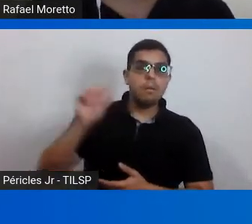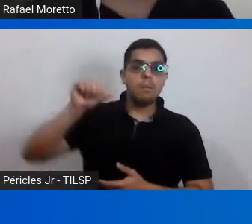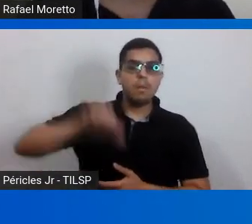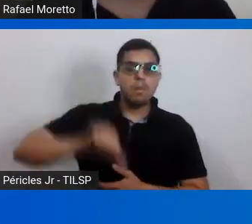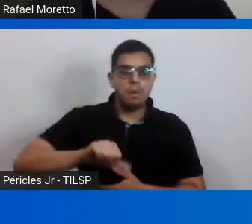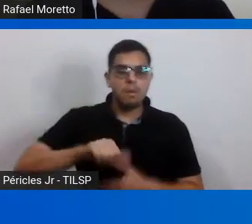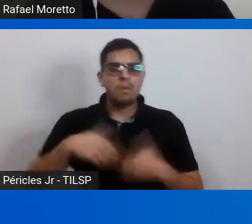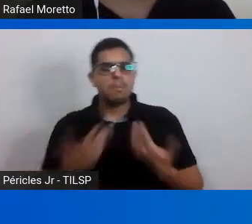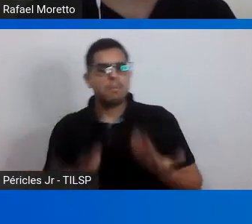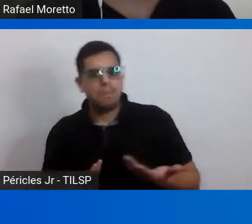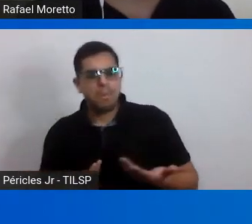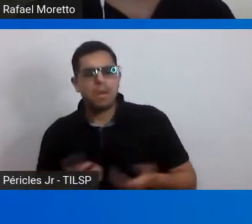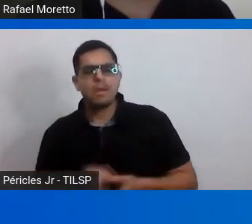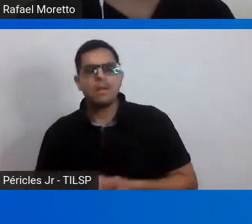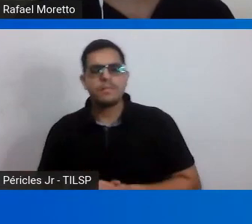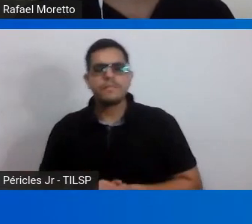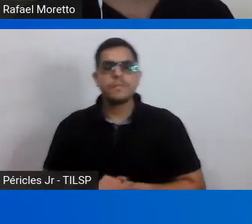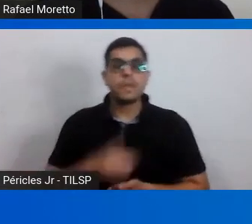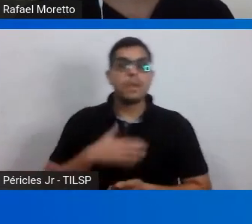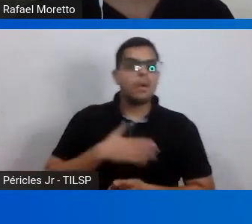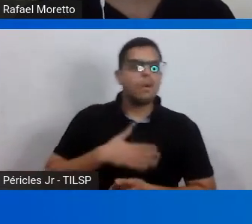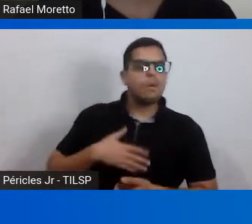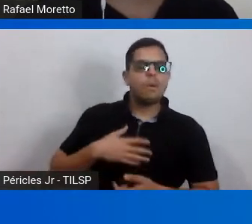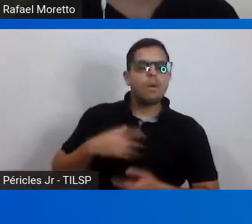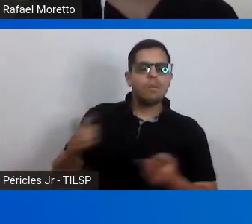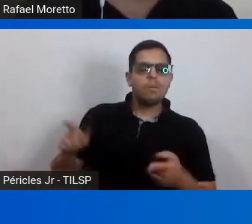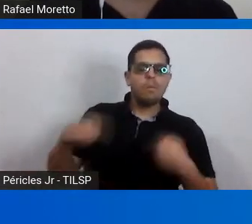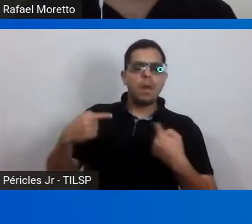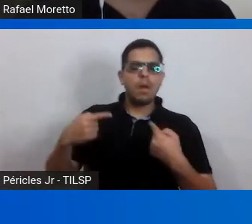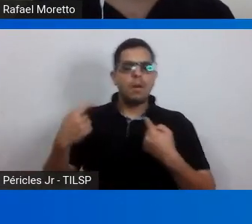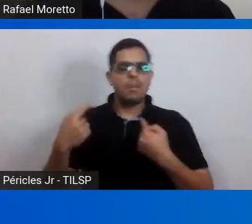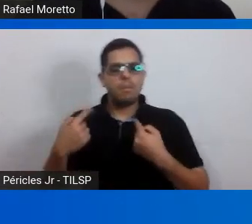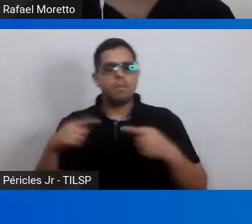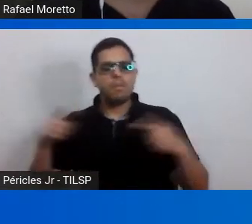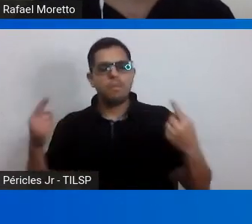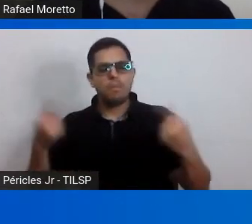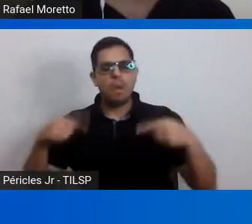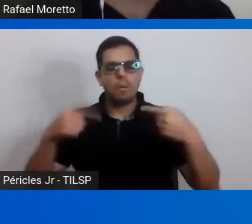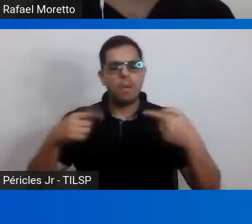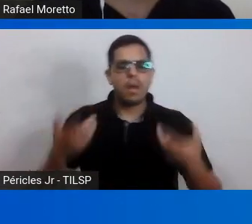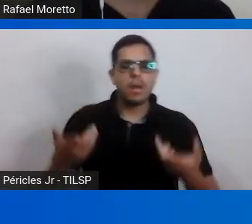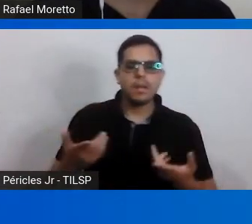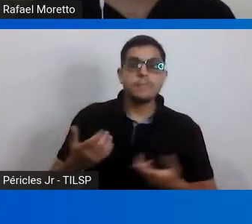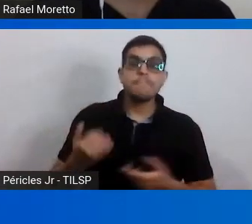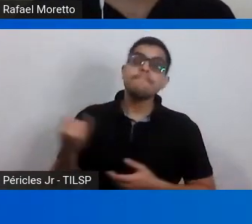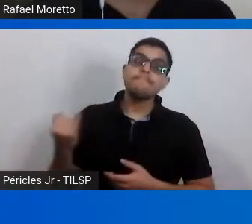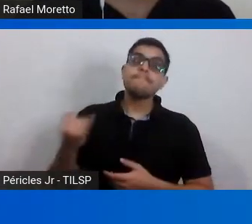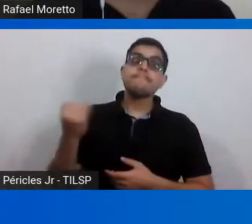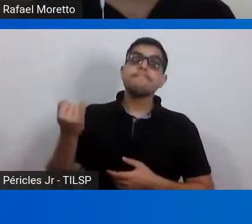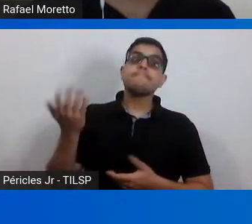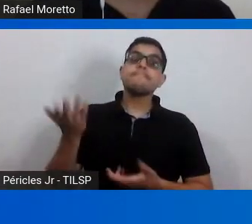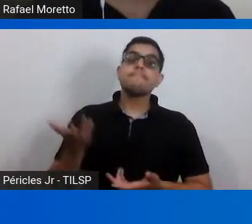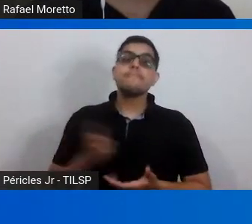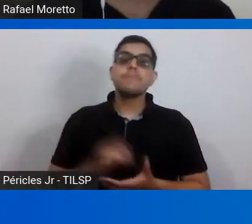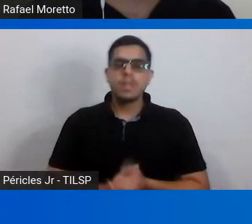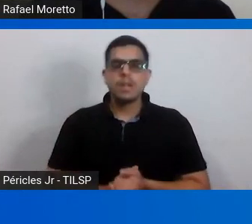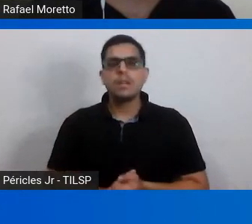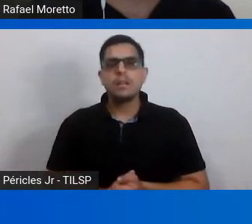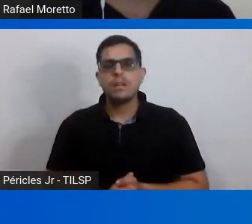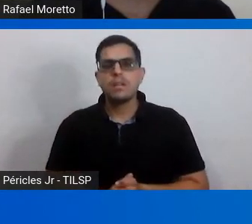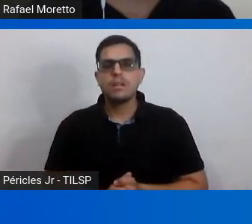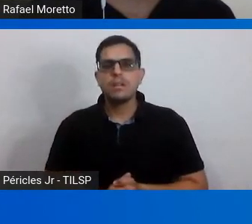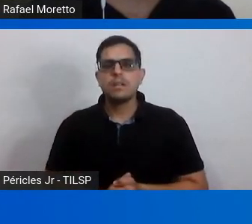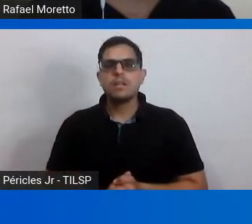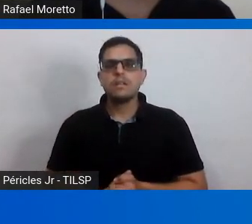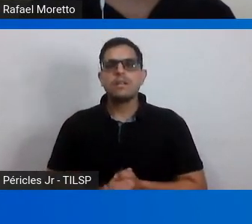dessa sua provocação professor e ela é fundamental eu acho que a intenção de uso ou não Da presencialidade na